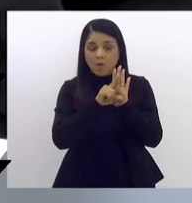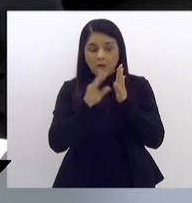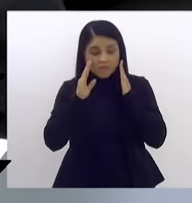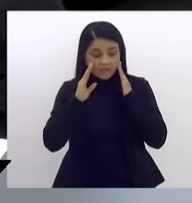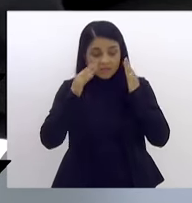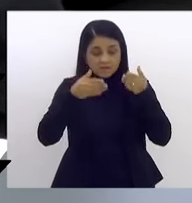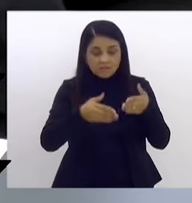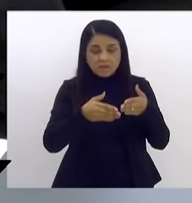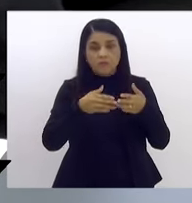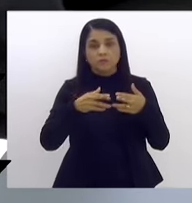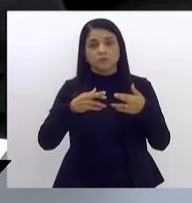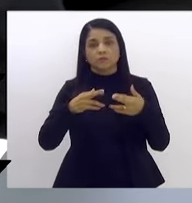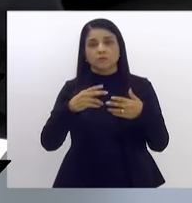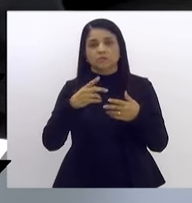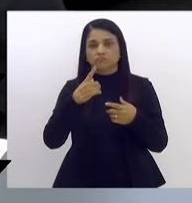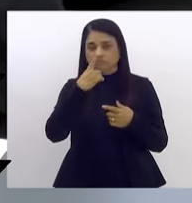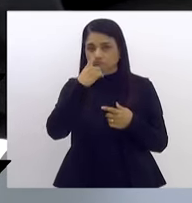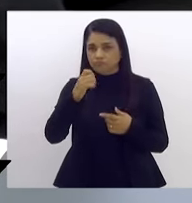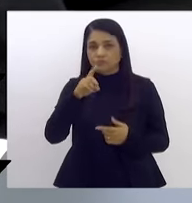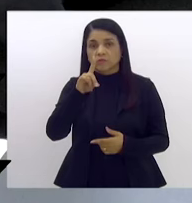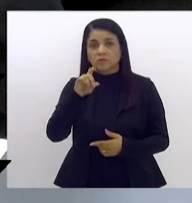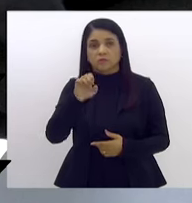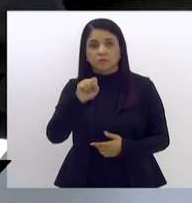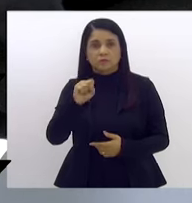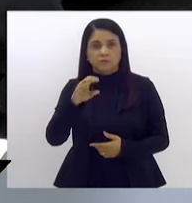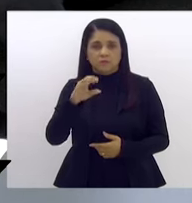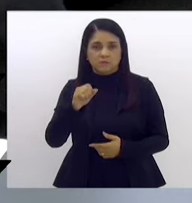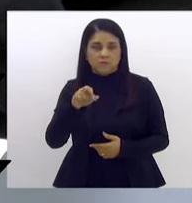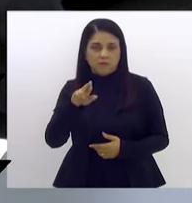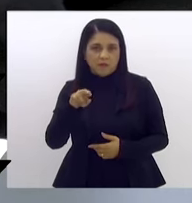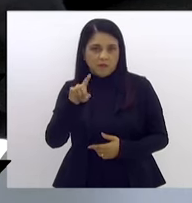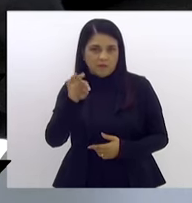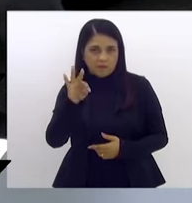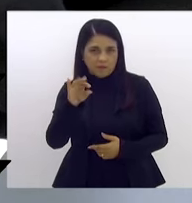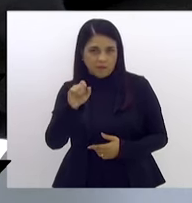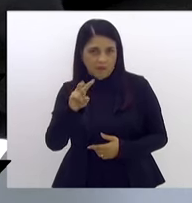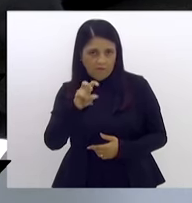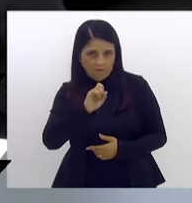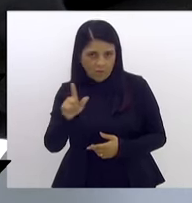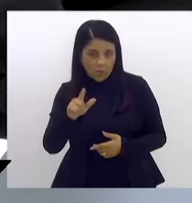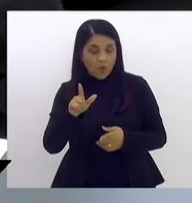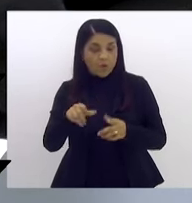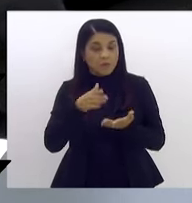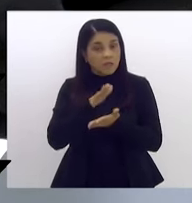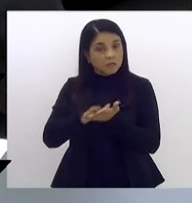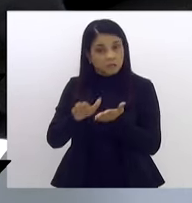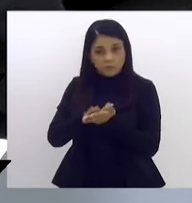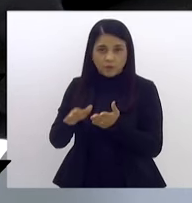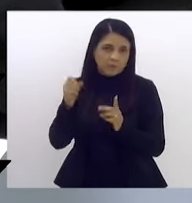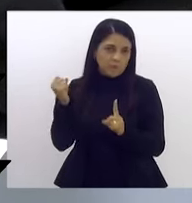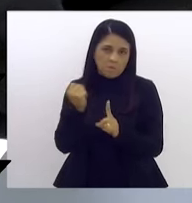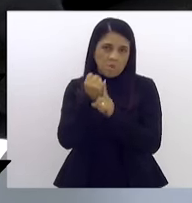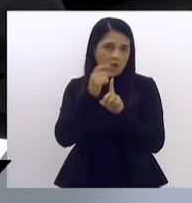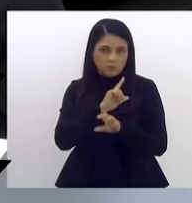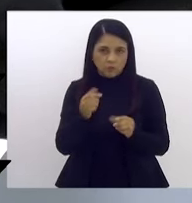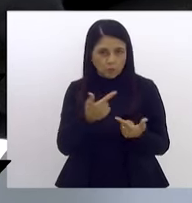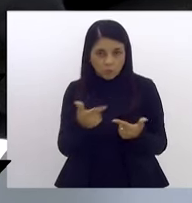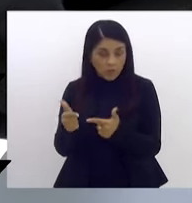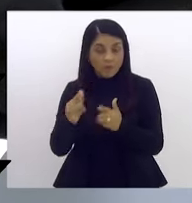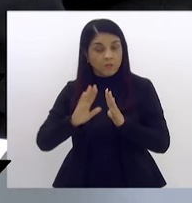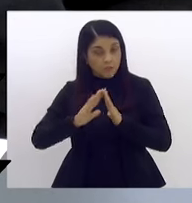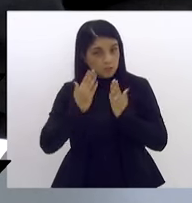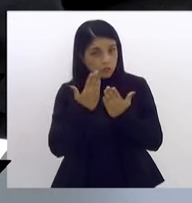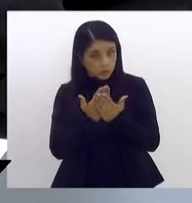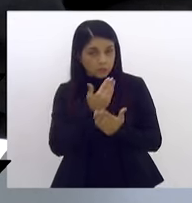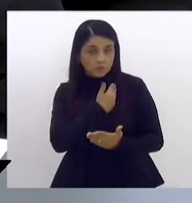descartável não tem esse impacto na questão econômica e também não tem esse impacto na questão das despesas porque n escolas públicas